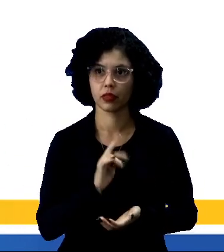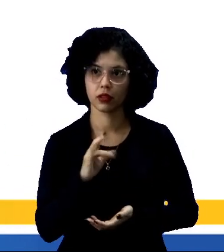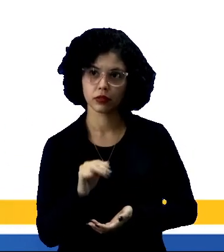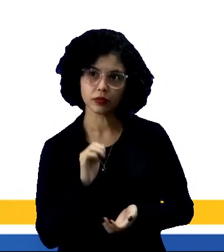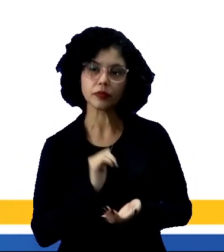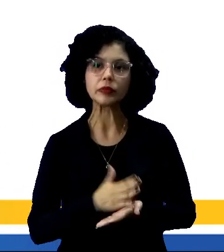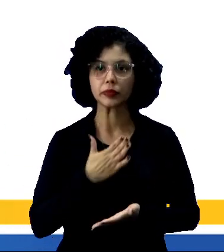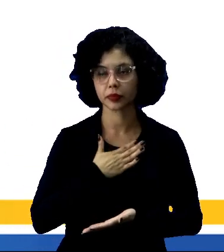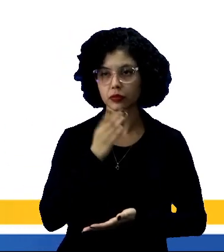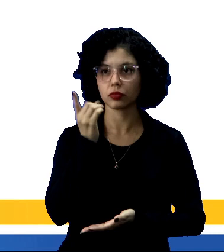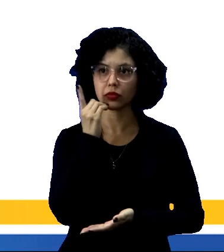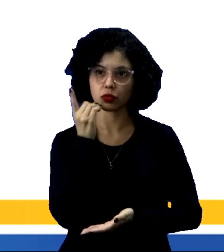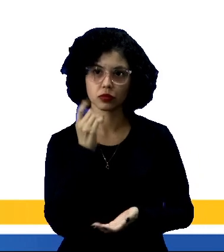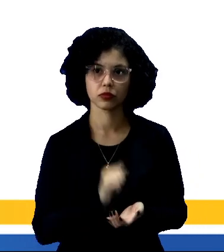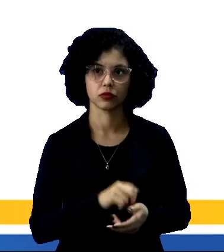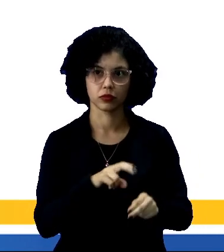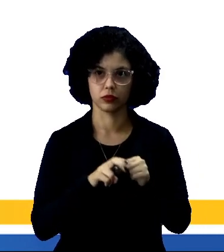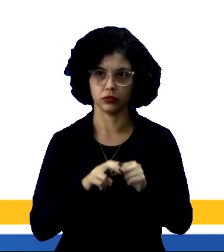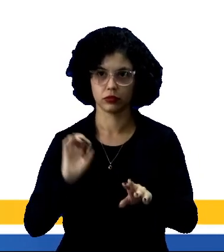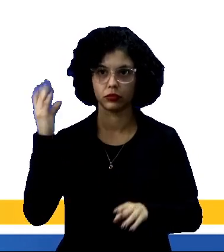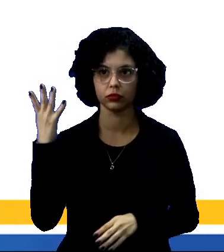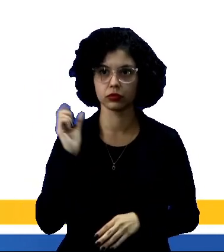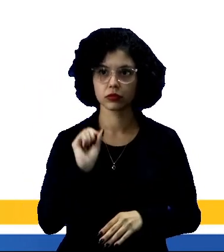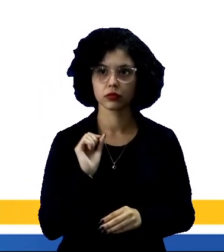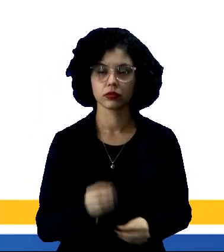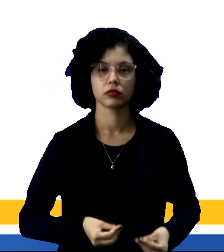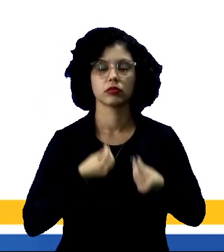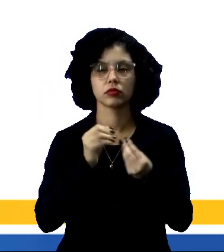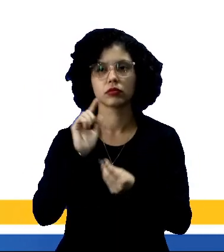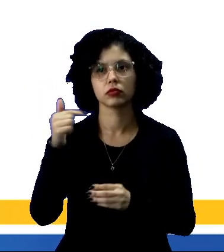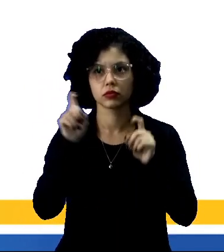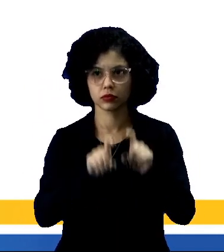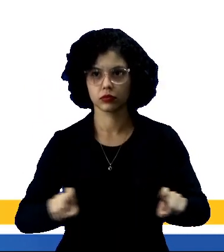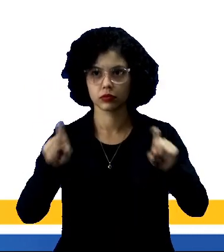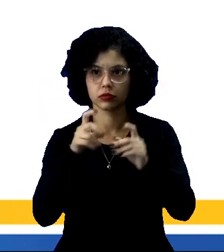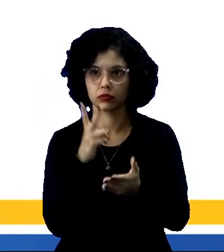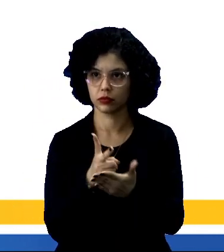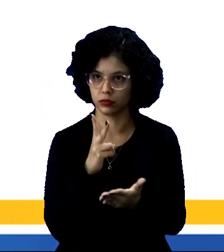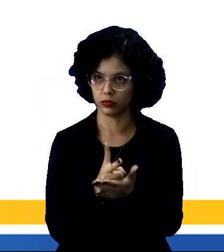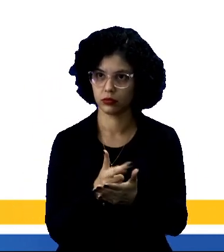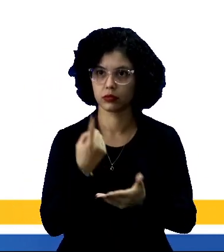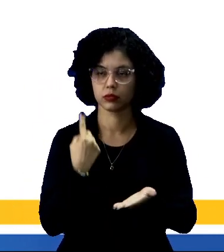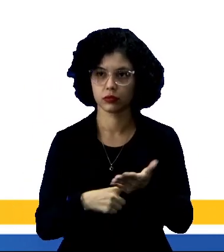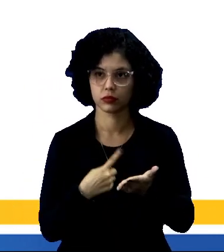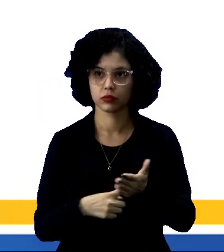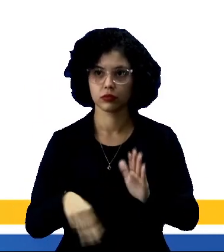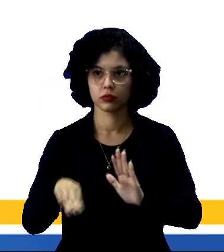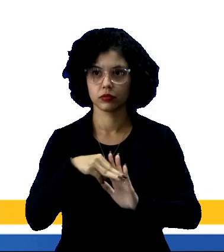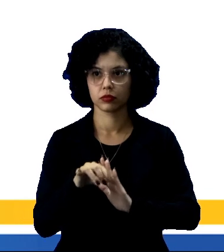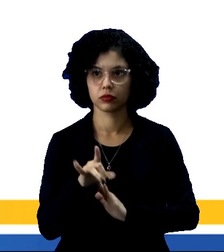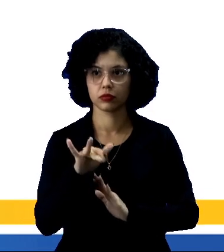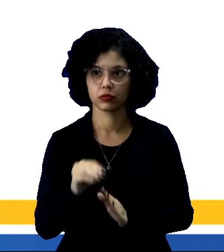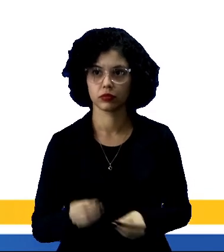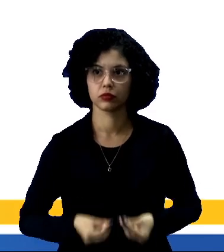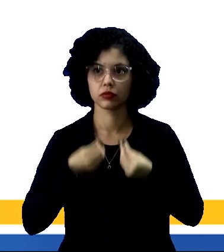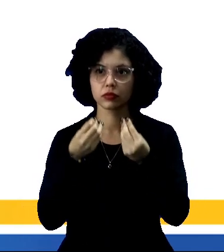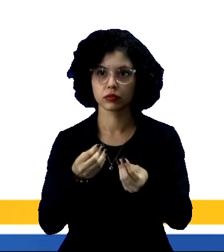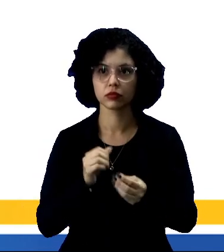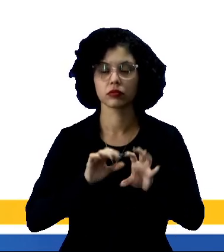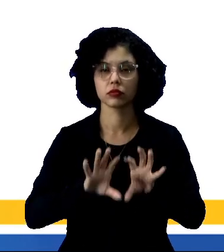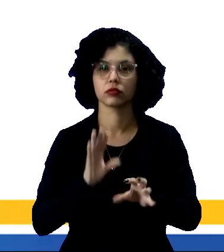meu cotidiano. Por este motivo, demando que outro computador de mesma marca e modelo seja